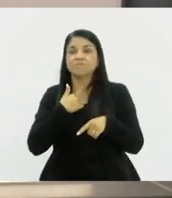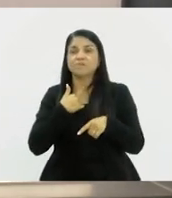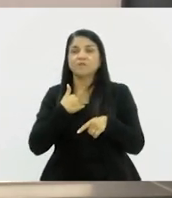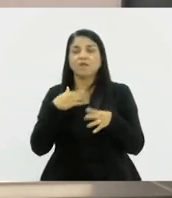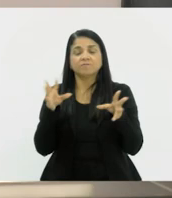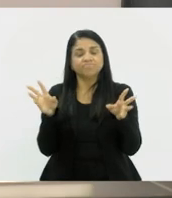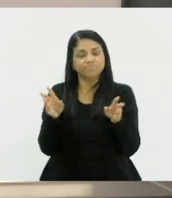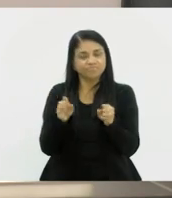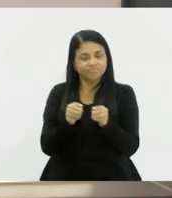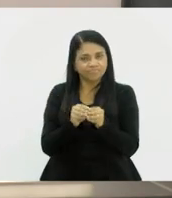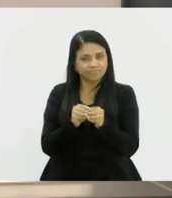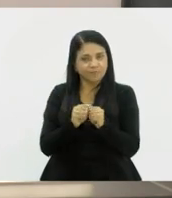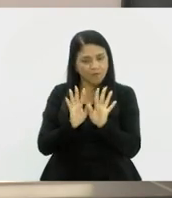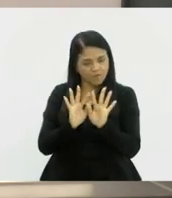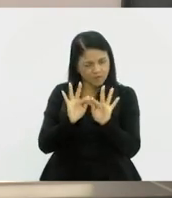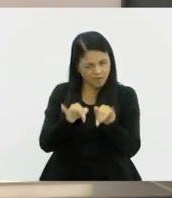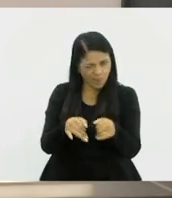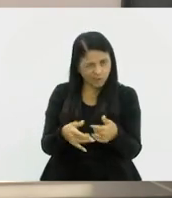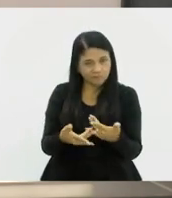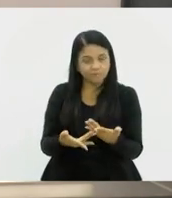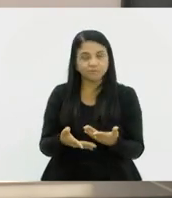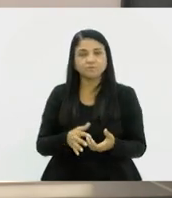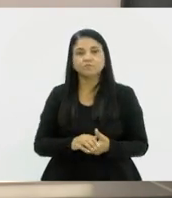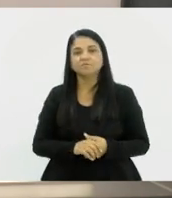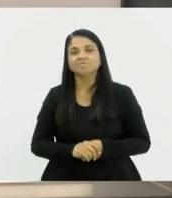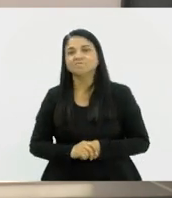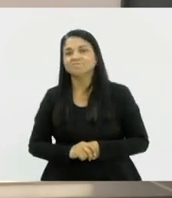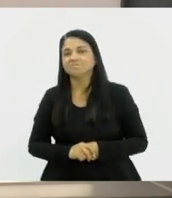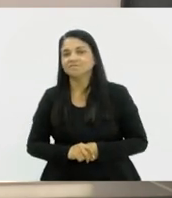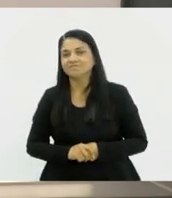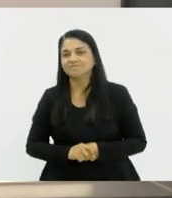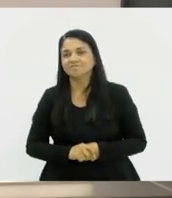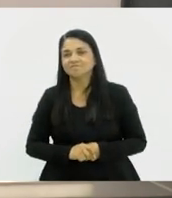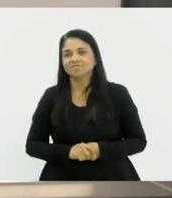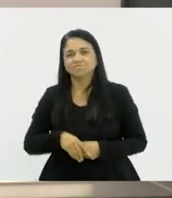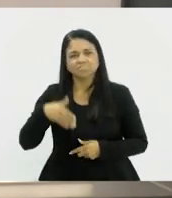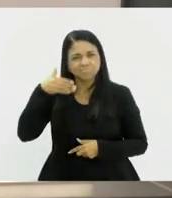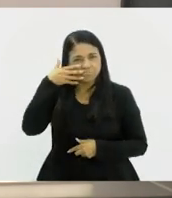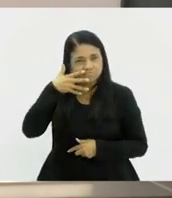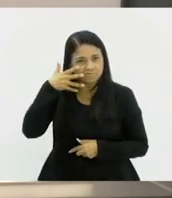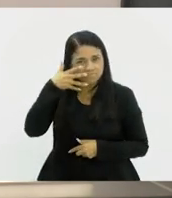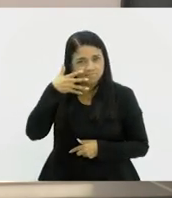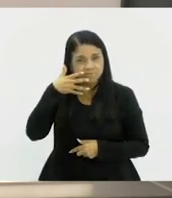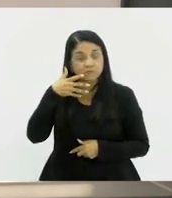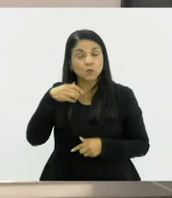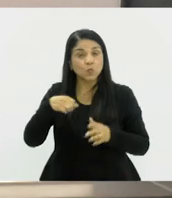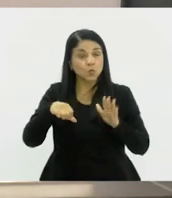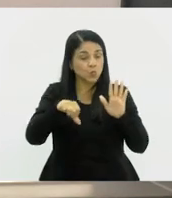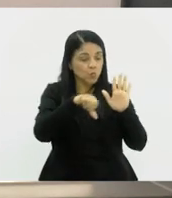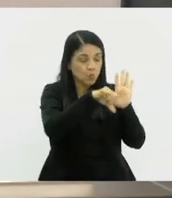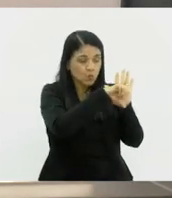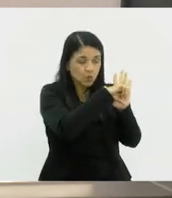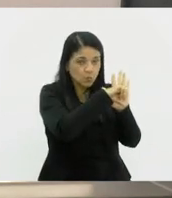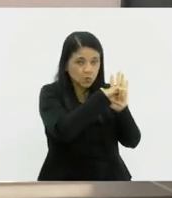encaminhando pro pro final eh o criminalizar o